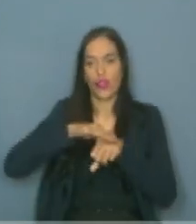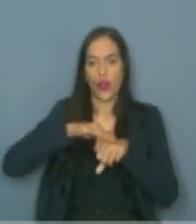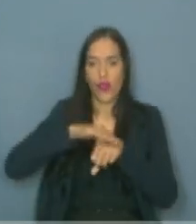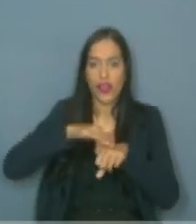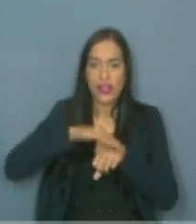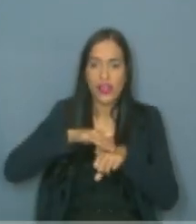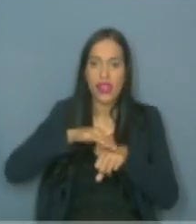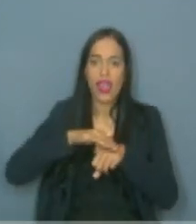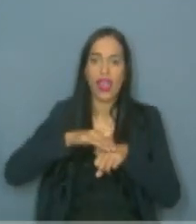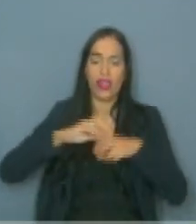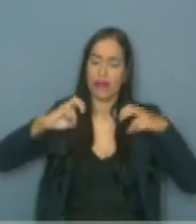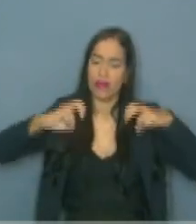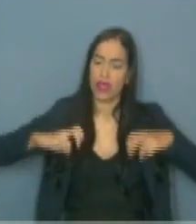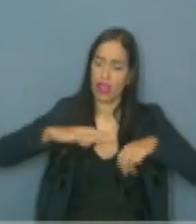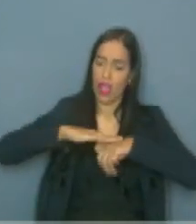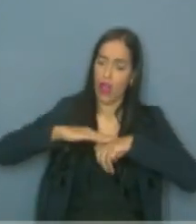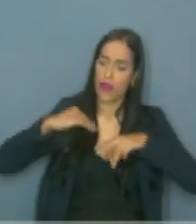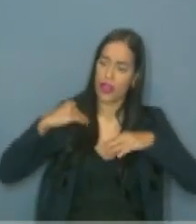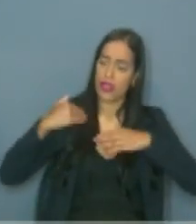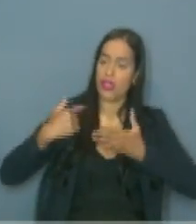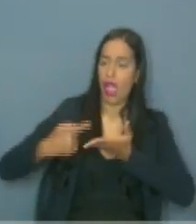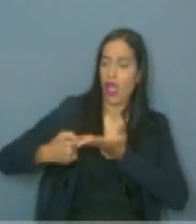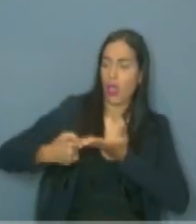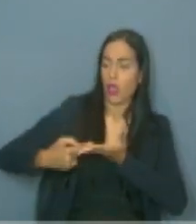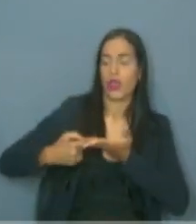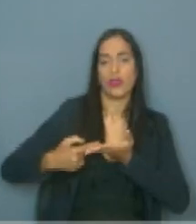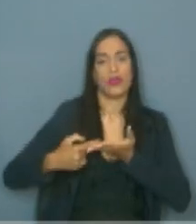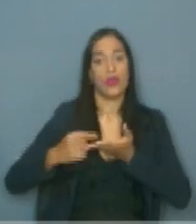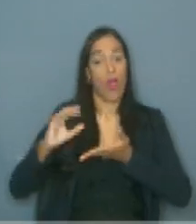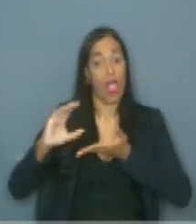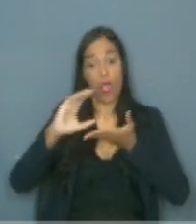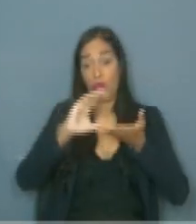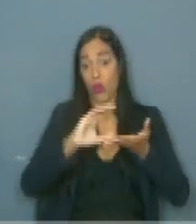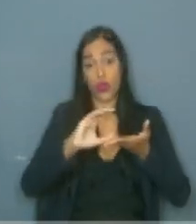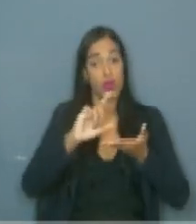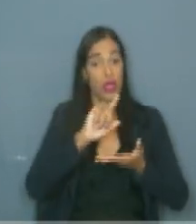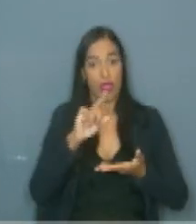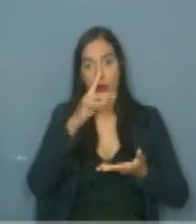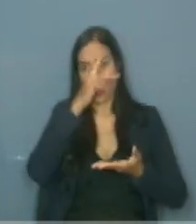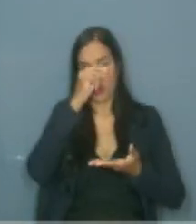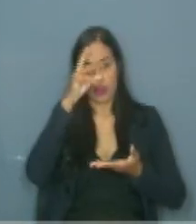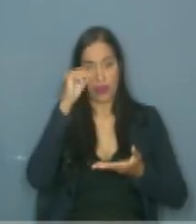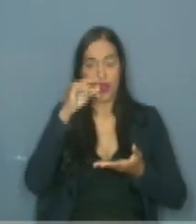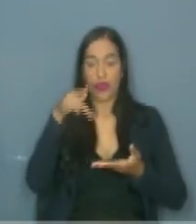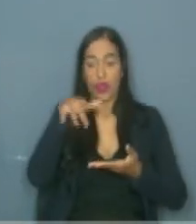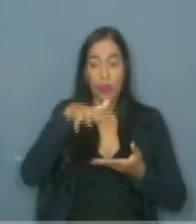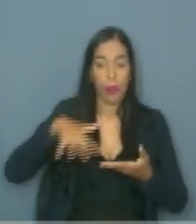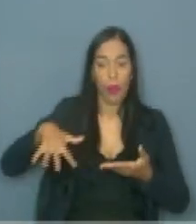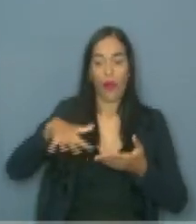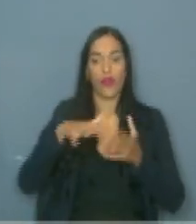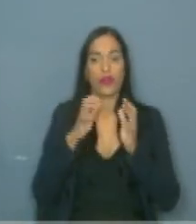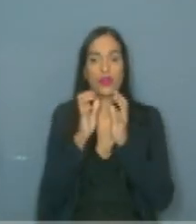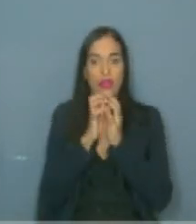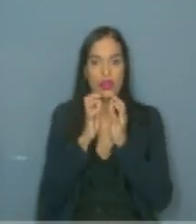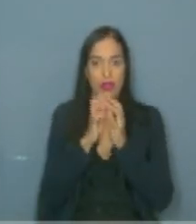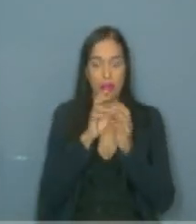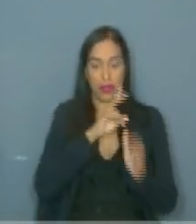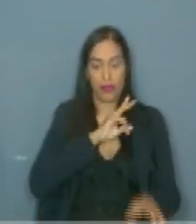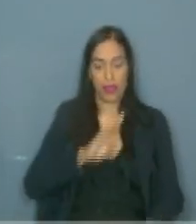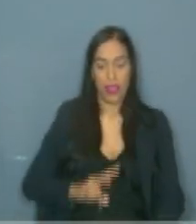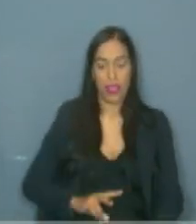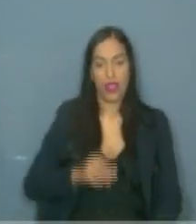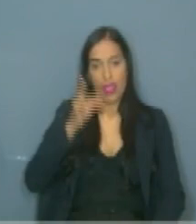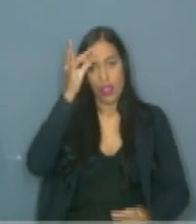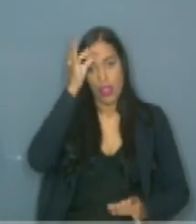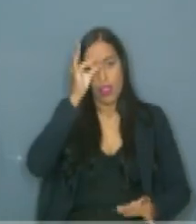para cá para a gente ver se é isso mesmo que a gente tem que fazer com o recurso que não é seu, não é do prefeito, mas é do povo do Recife. Vereador Felipe, quer fazer